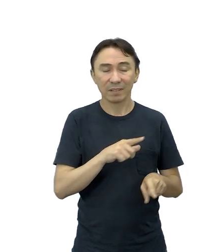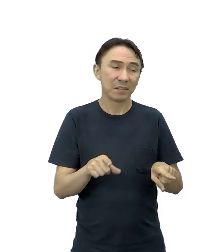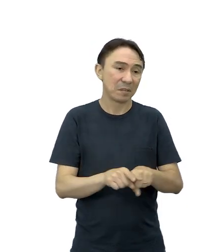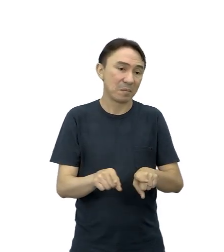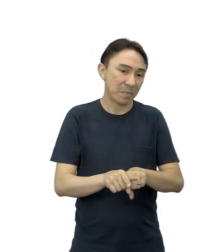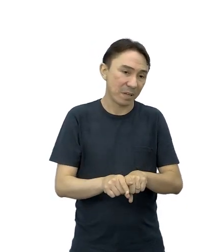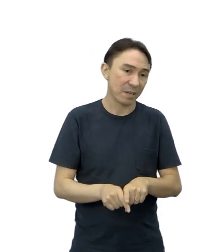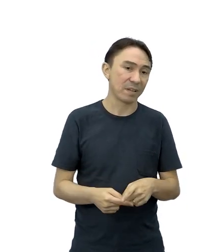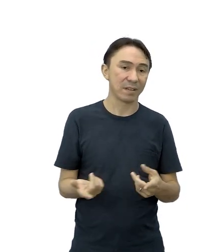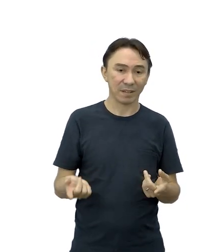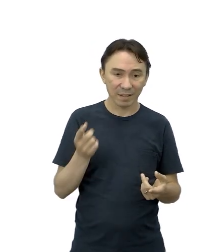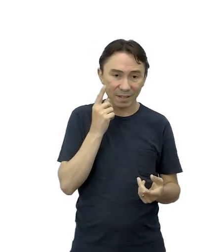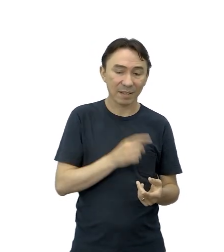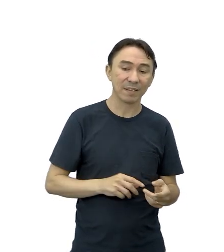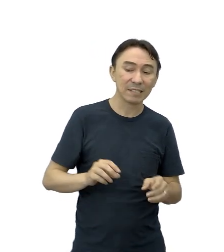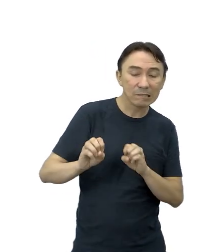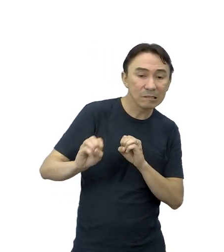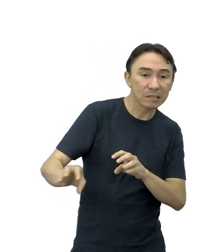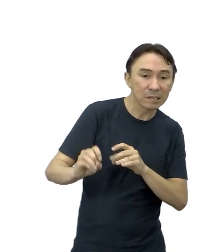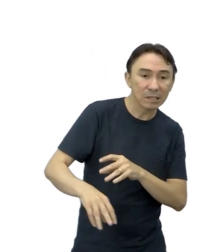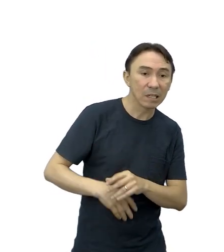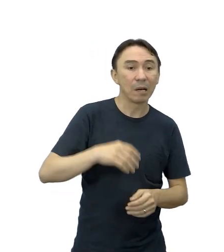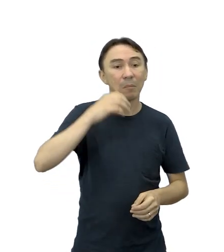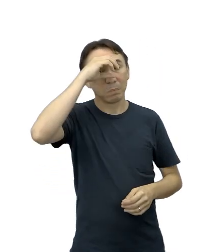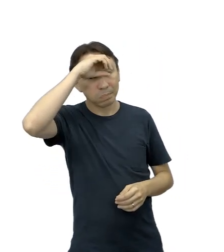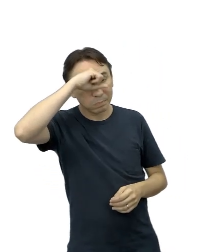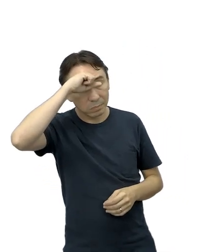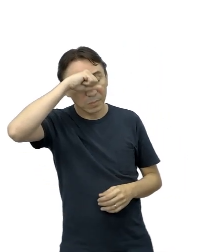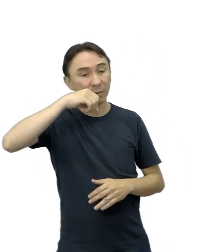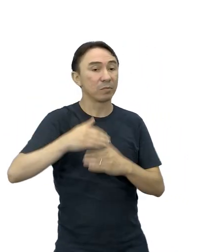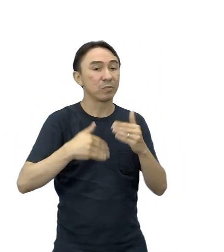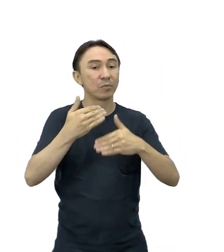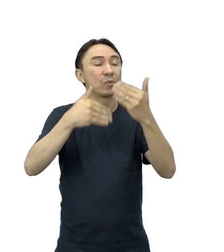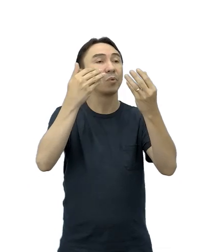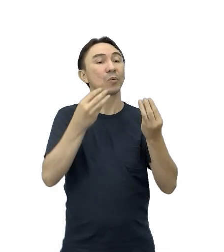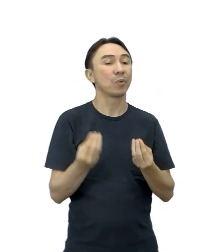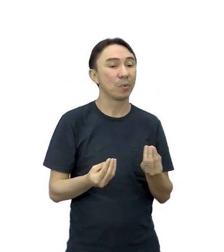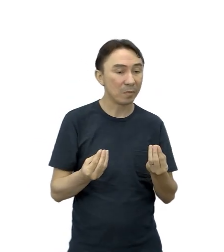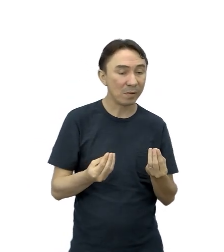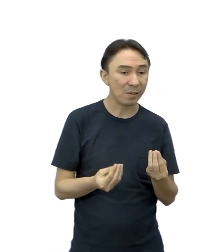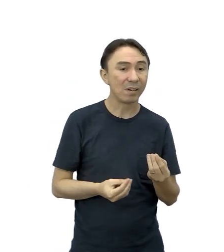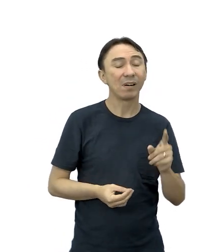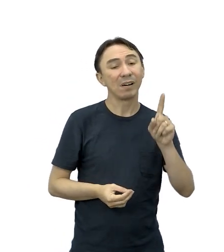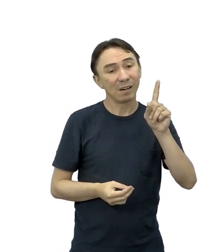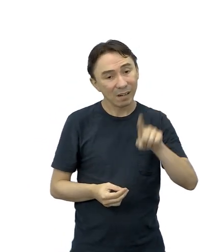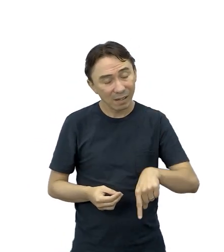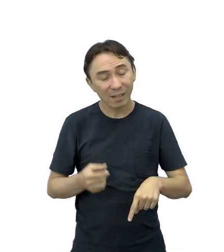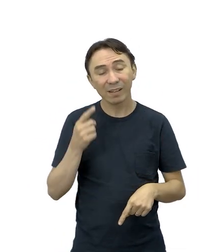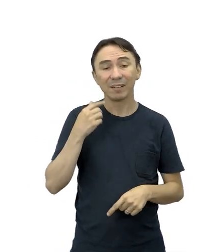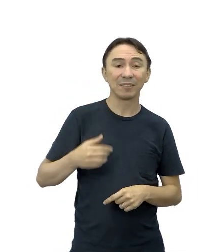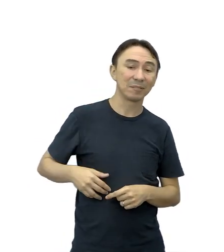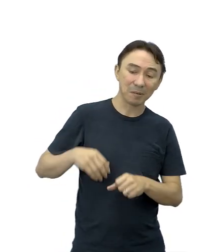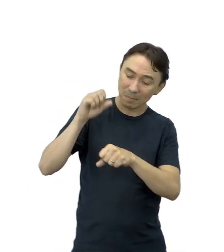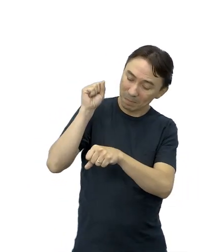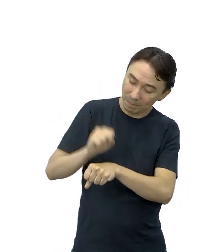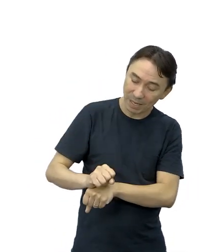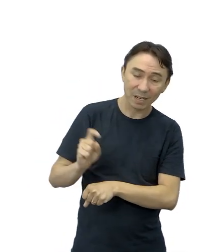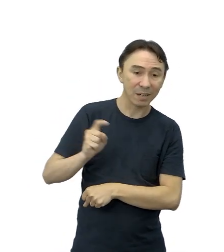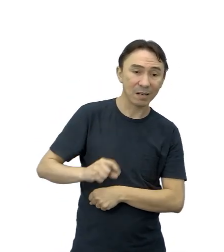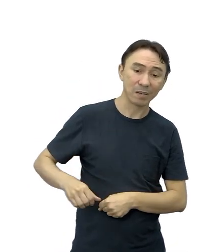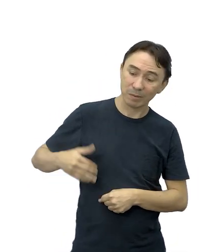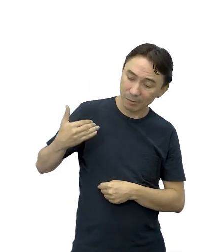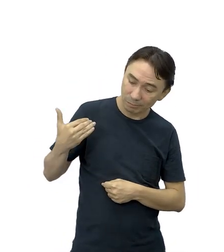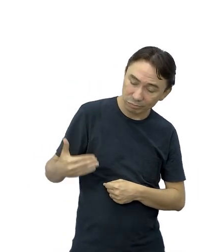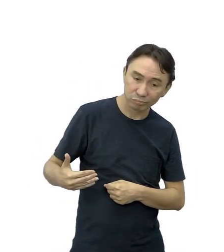a aprender, a se desenvolver. E por que essa formativa permite isso? Porque a avaliação formativa, ela é contínua, né? Ela